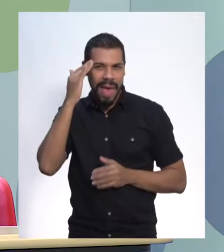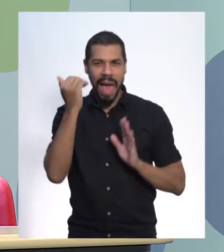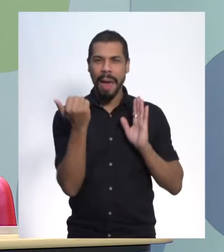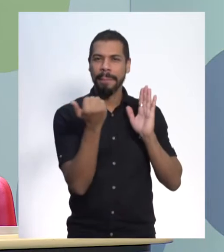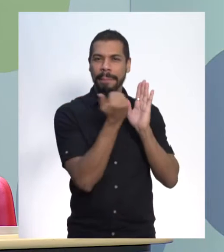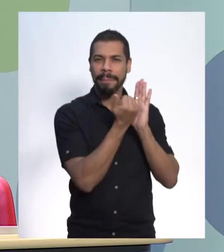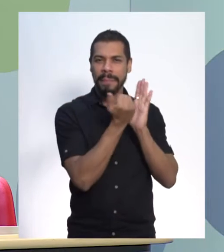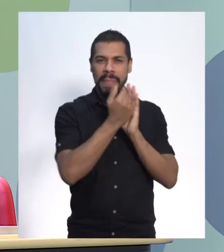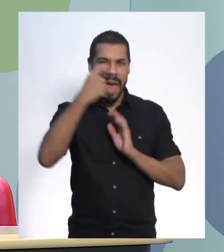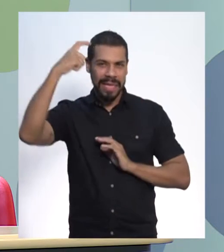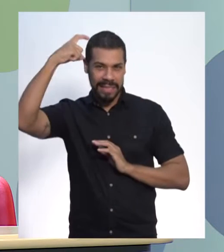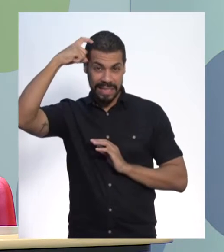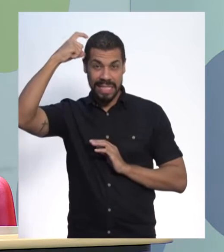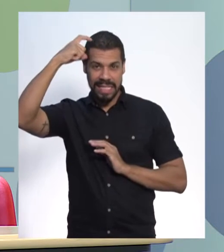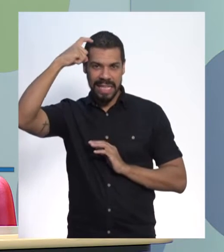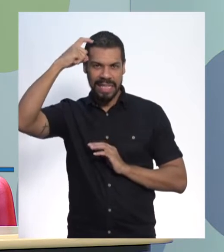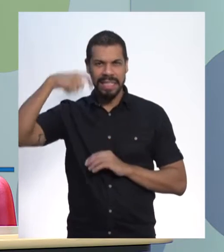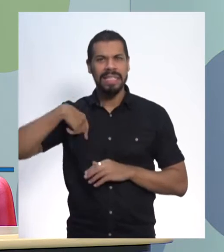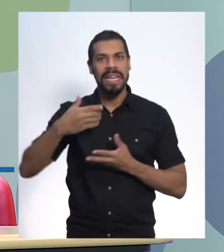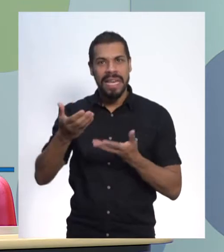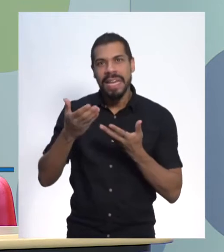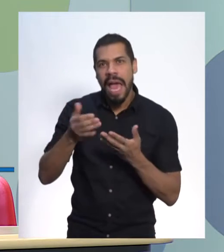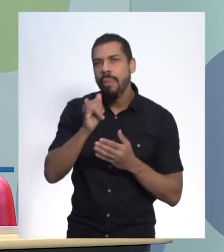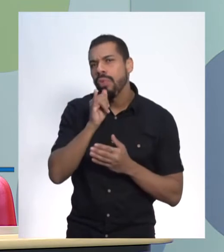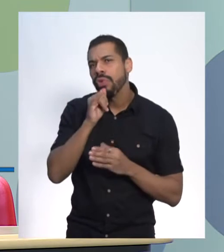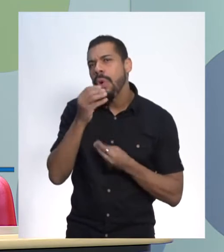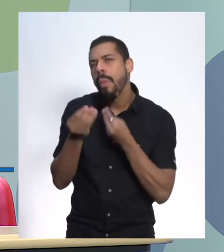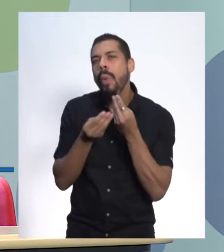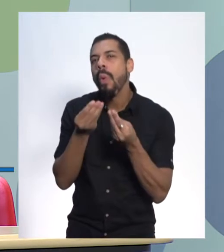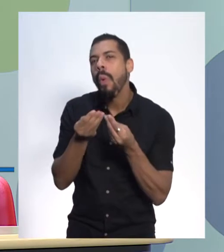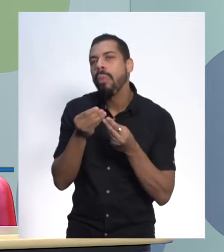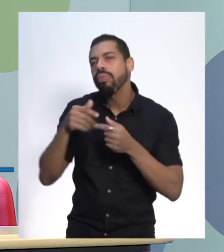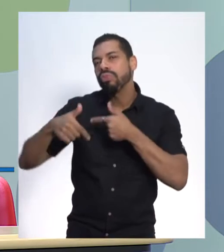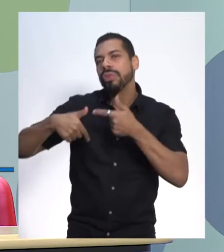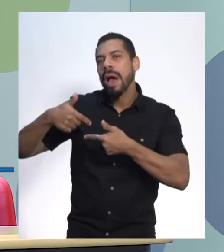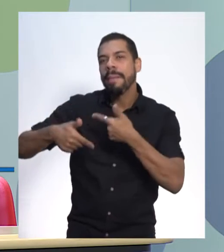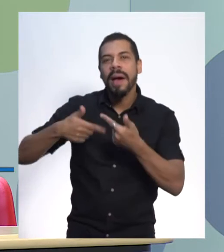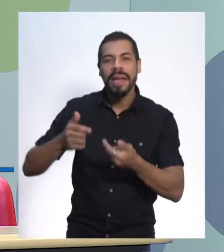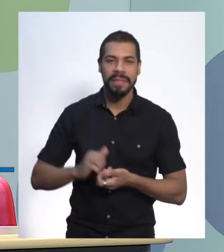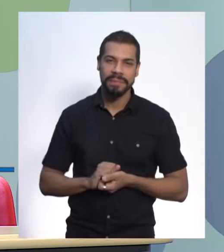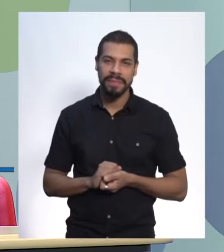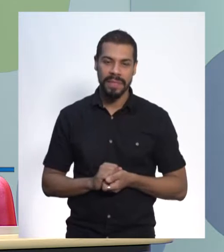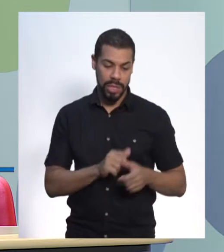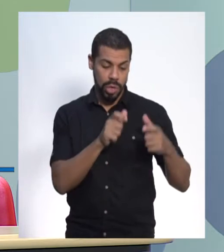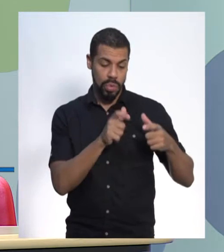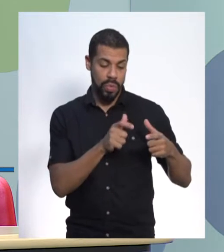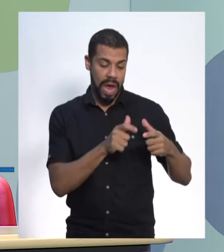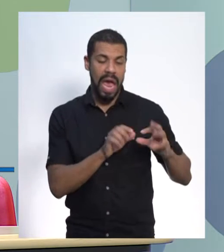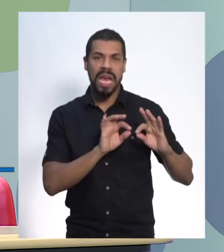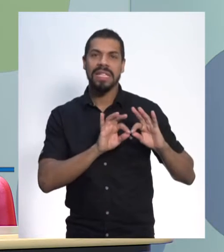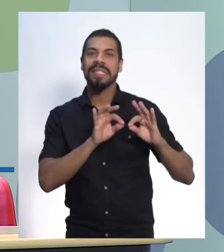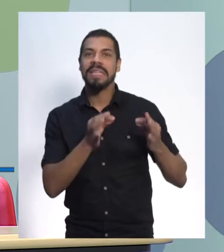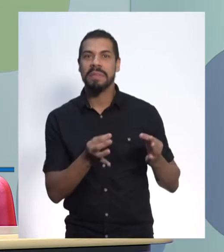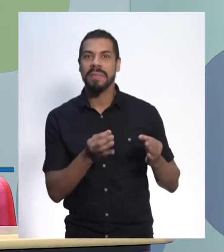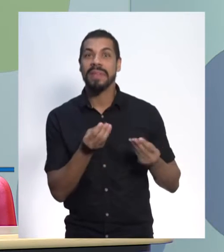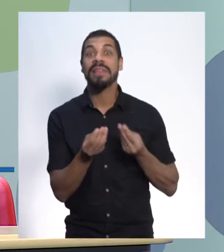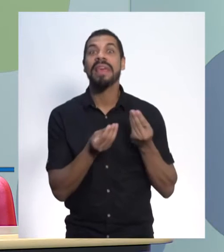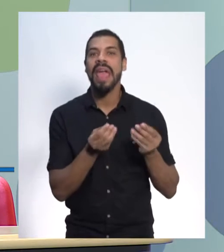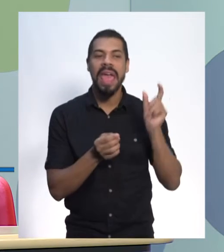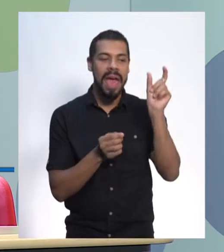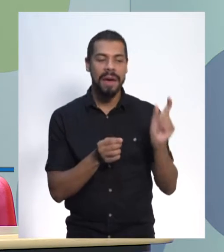mesma estrutura do herói, né? Você tem um modelo do herói. Então, alguém que parte do lugar comum, dá para a gente lembrar. Quem será que partiu de um lugar